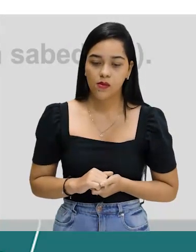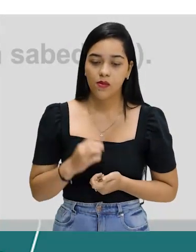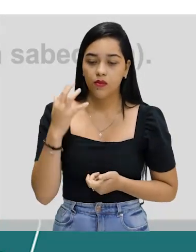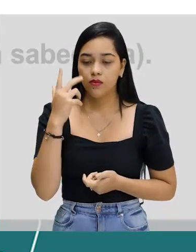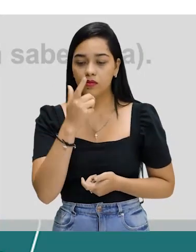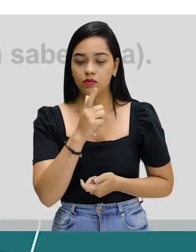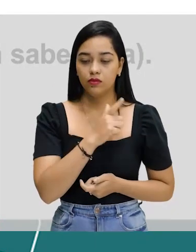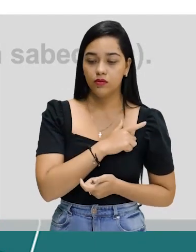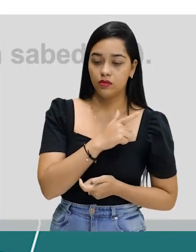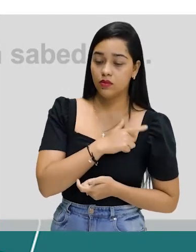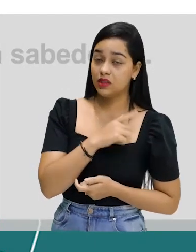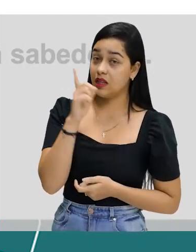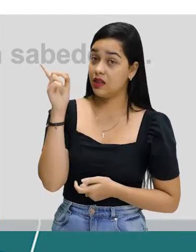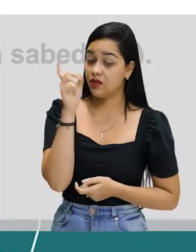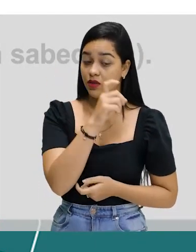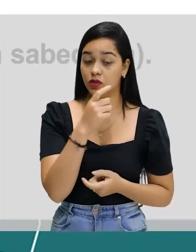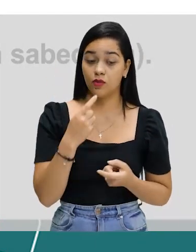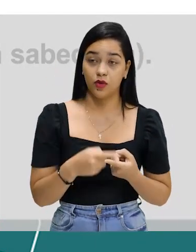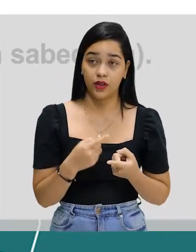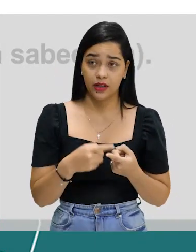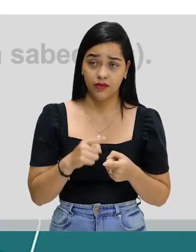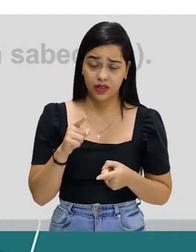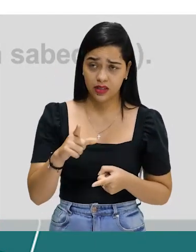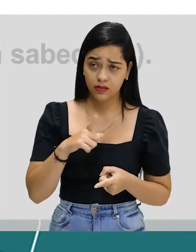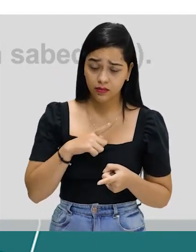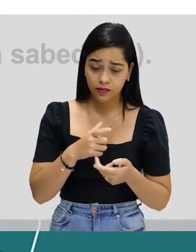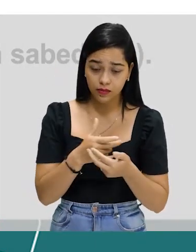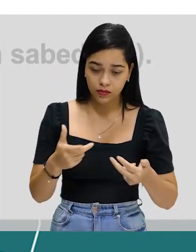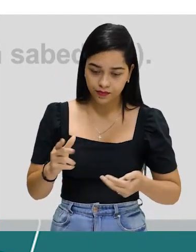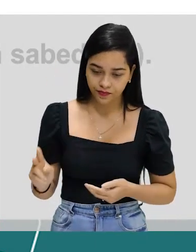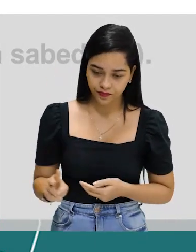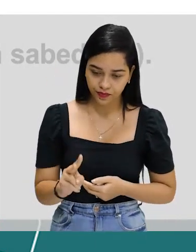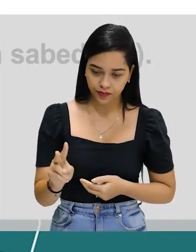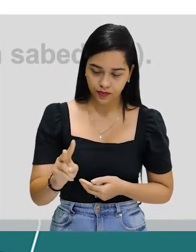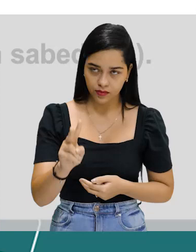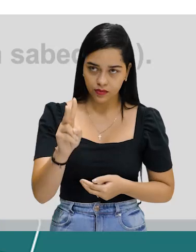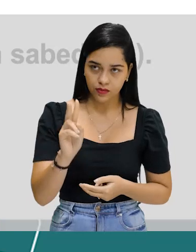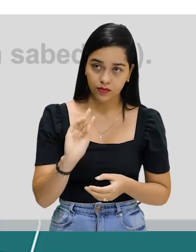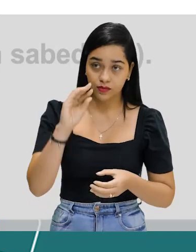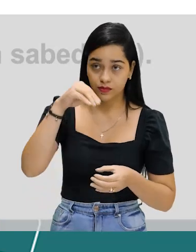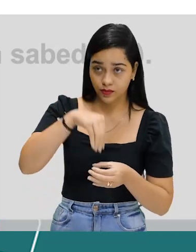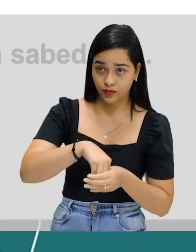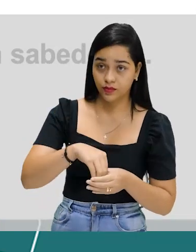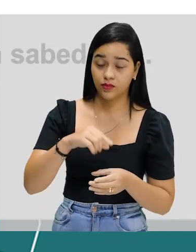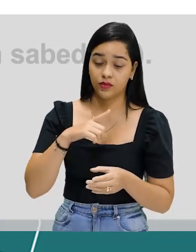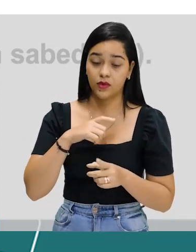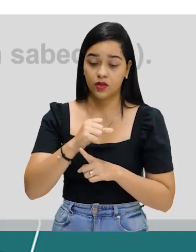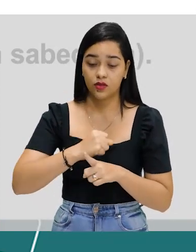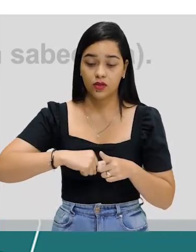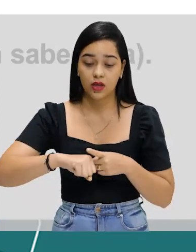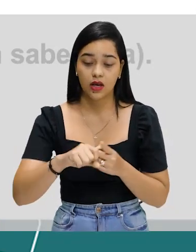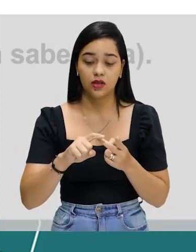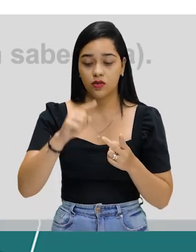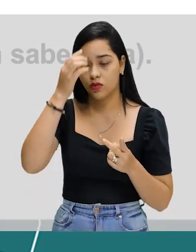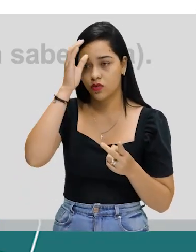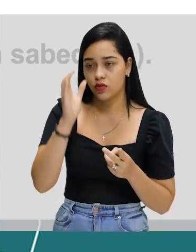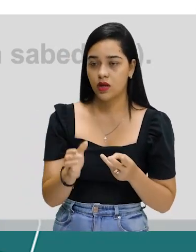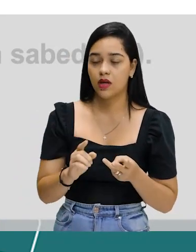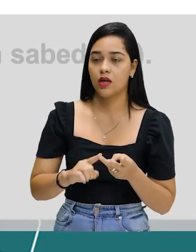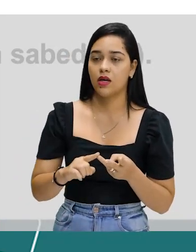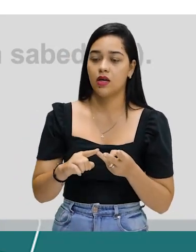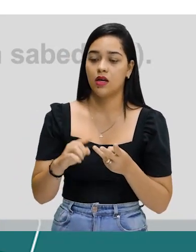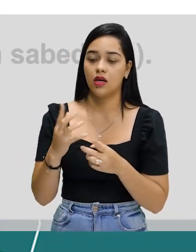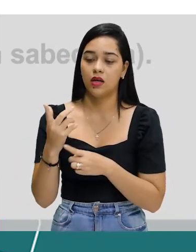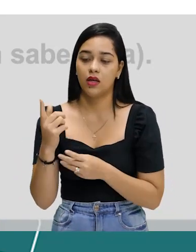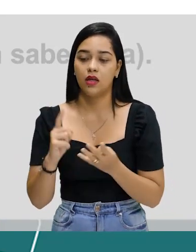bonito ou feio é muito complexo. Por quê? Porque você tem uma série de valores implícitos nisso, de fatores sociais, culturais,